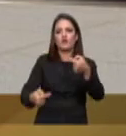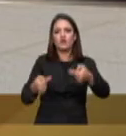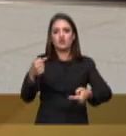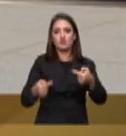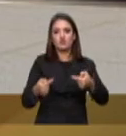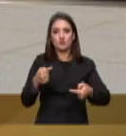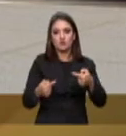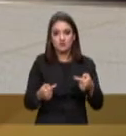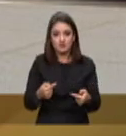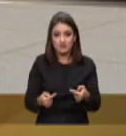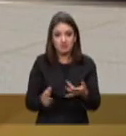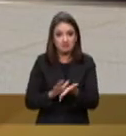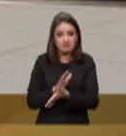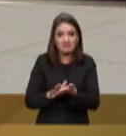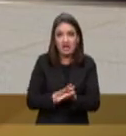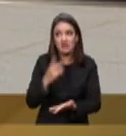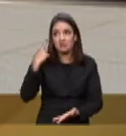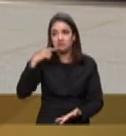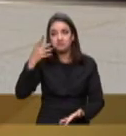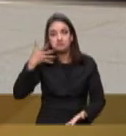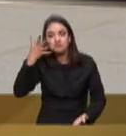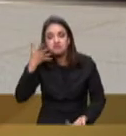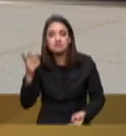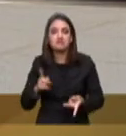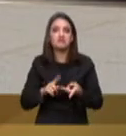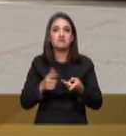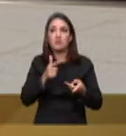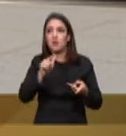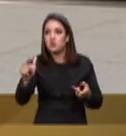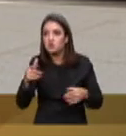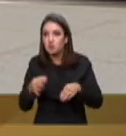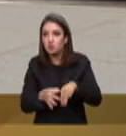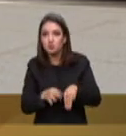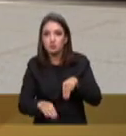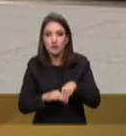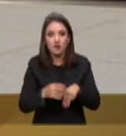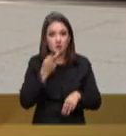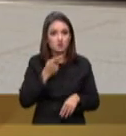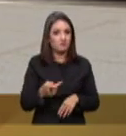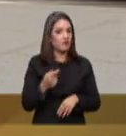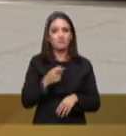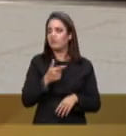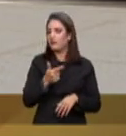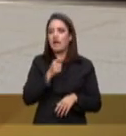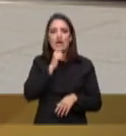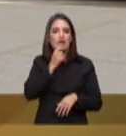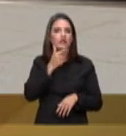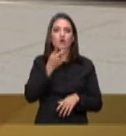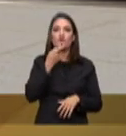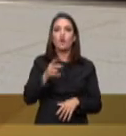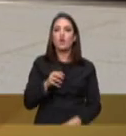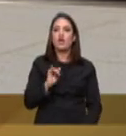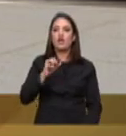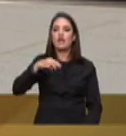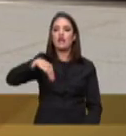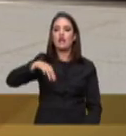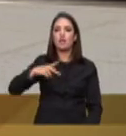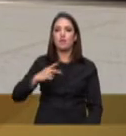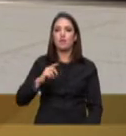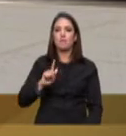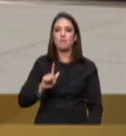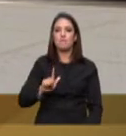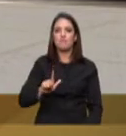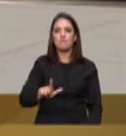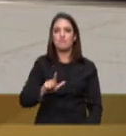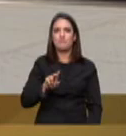discussão sequer nas sustentações orais e nas demais manifestações e debates ocorridas em plenário. Os limites da propaganda